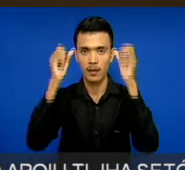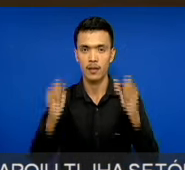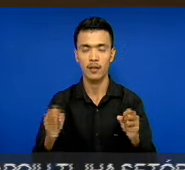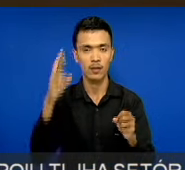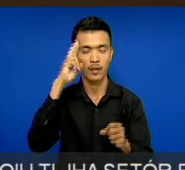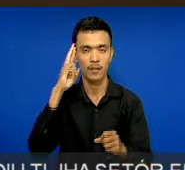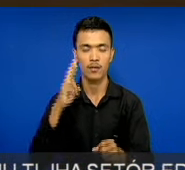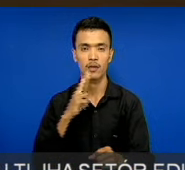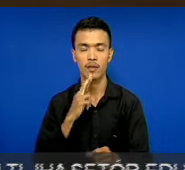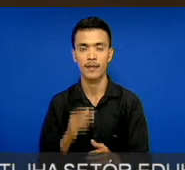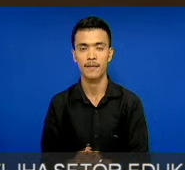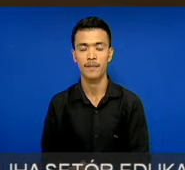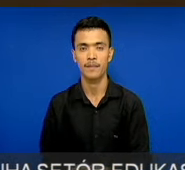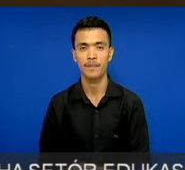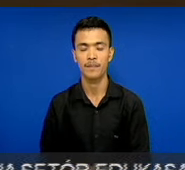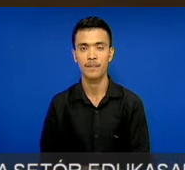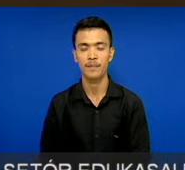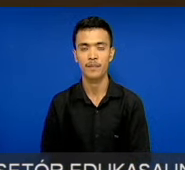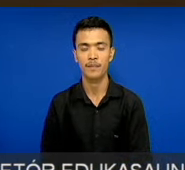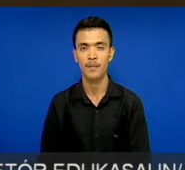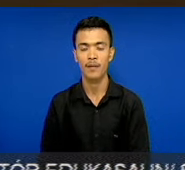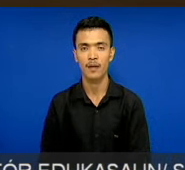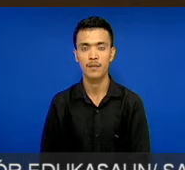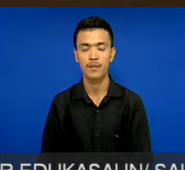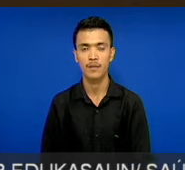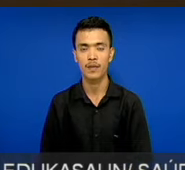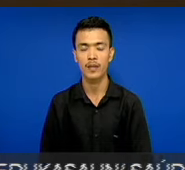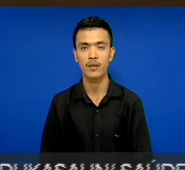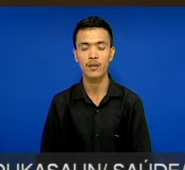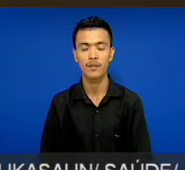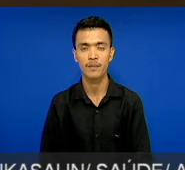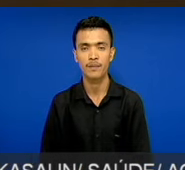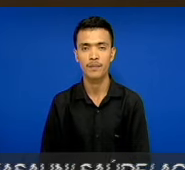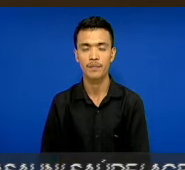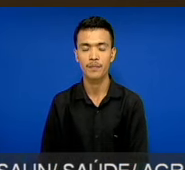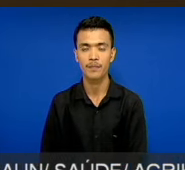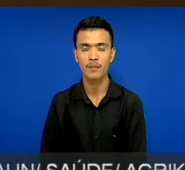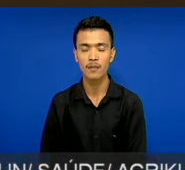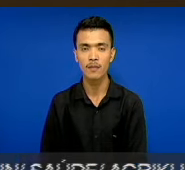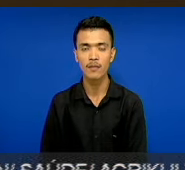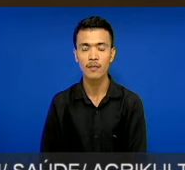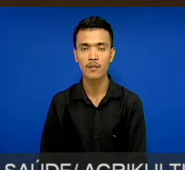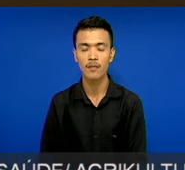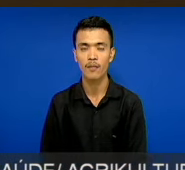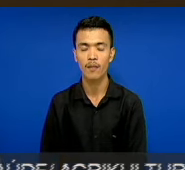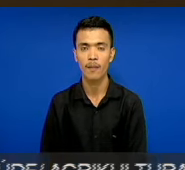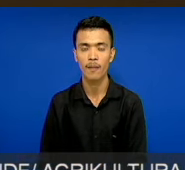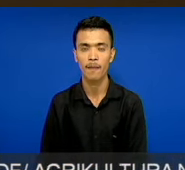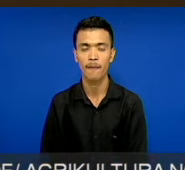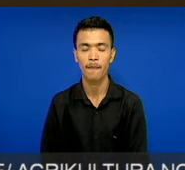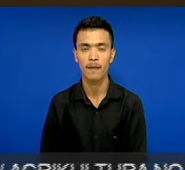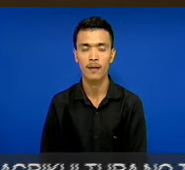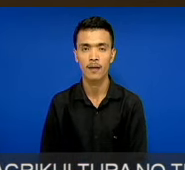Horta. Naquele dia já distante de meio século, mas ainda muito presentes nas nossas vidas,